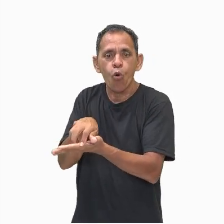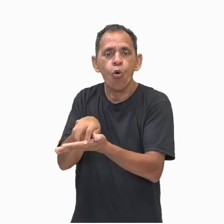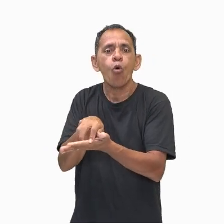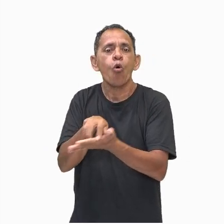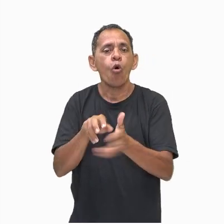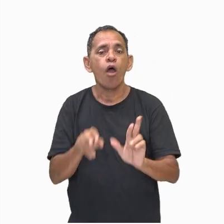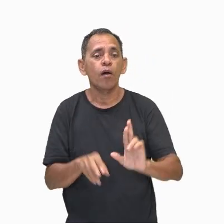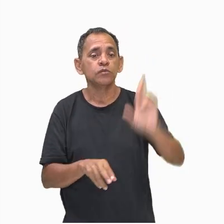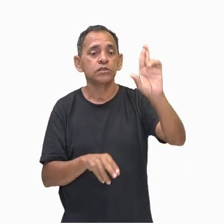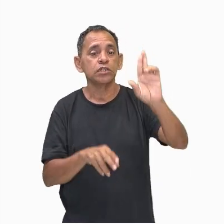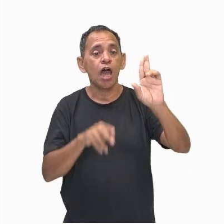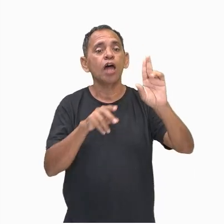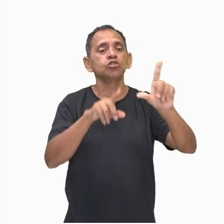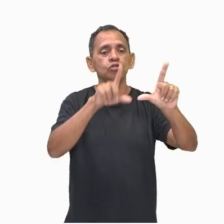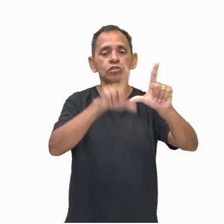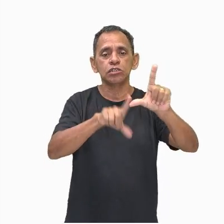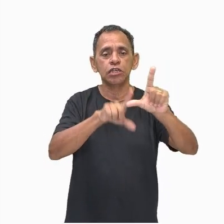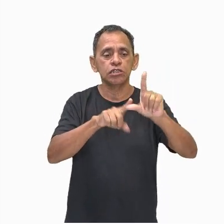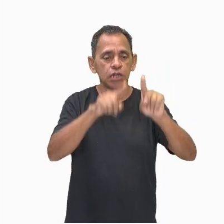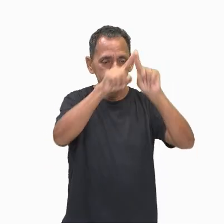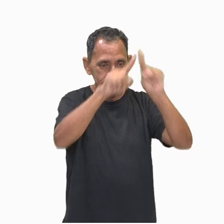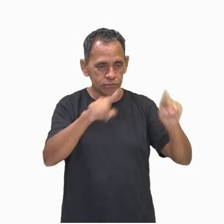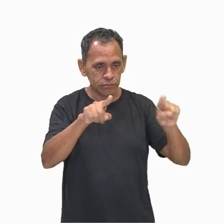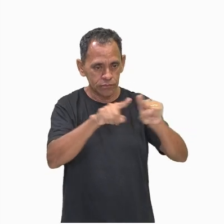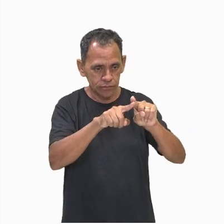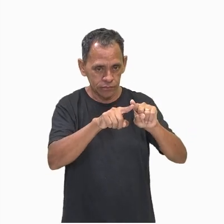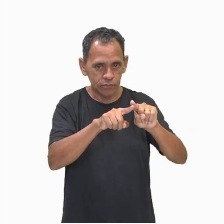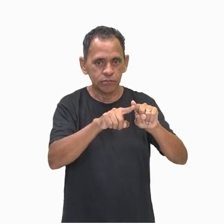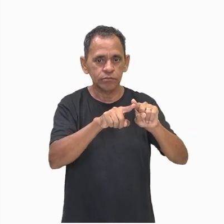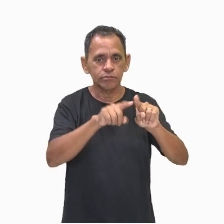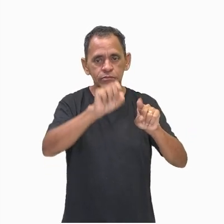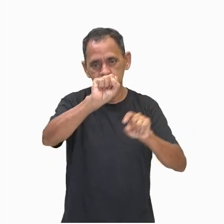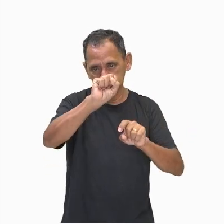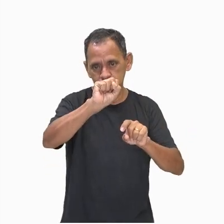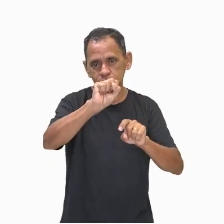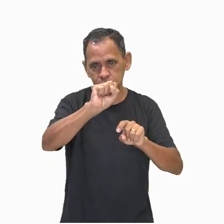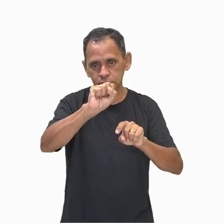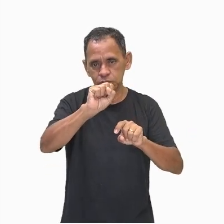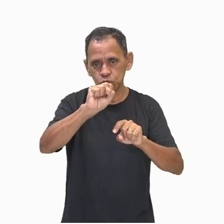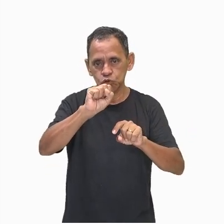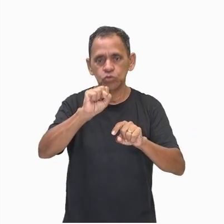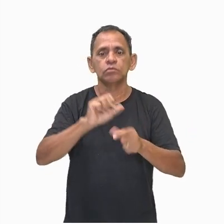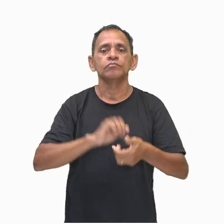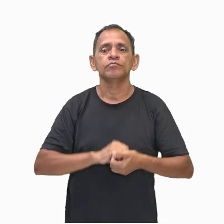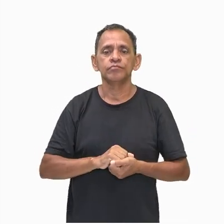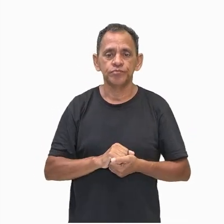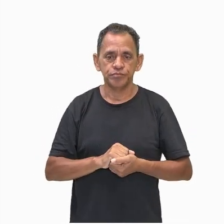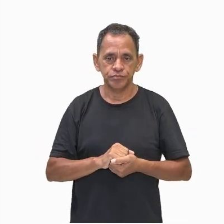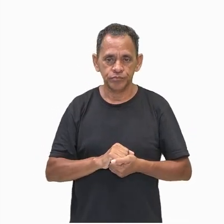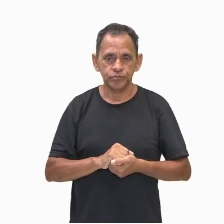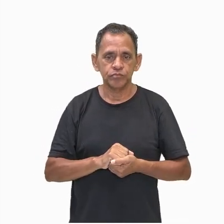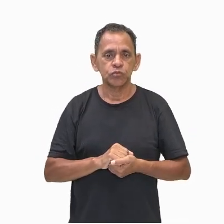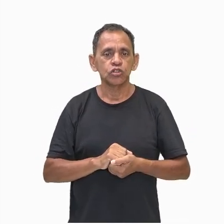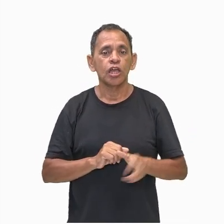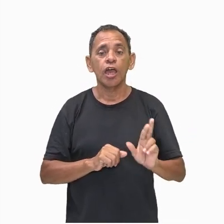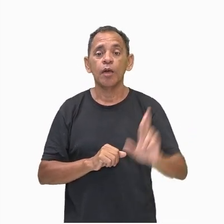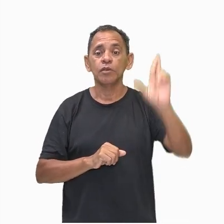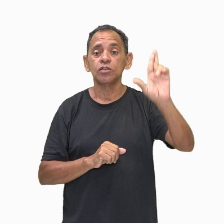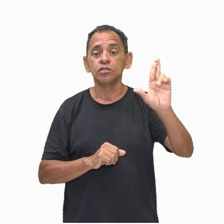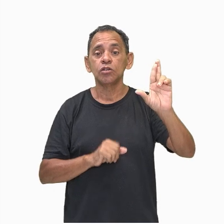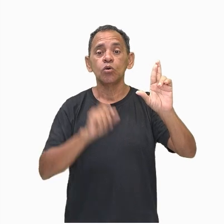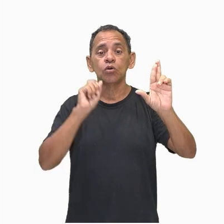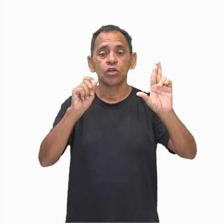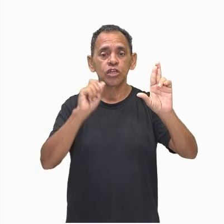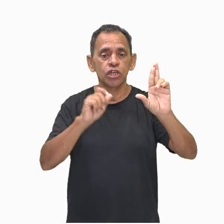s tá Pessoal esse Delta aí é uma letra grega tá e geralmente ele tá associado a variação e pelo amor de